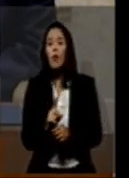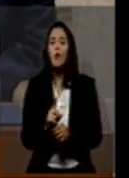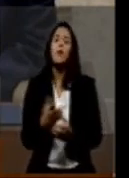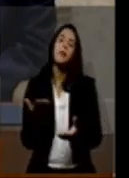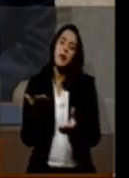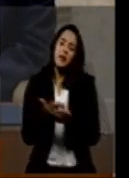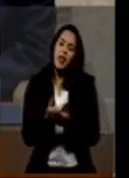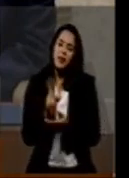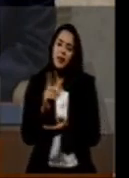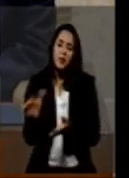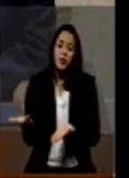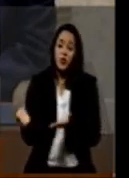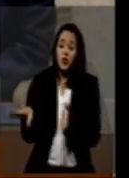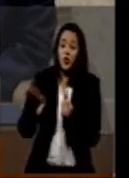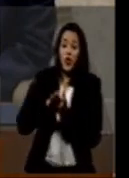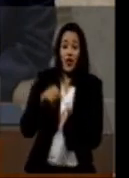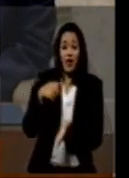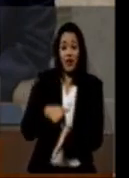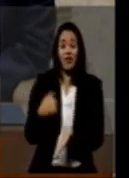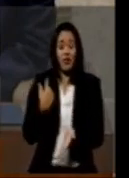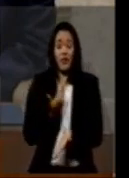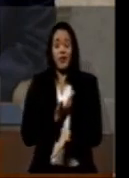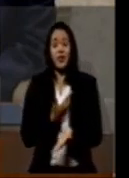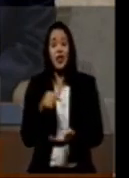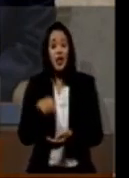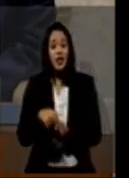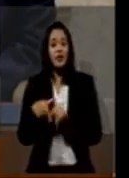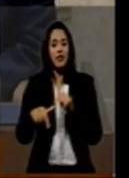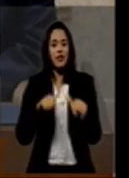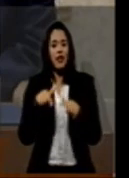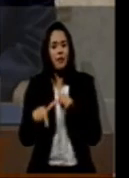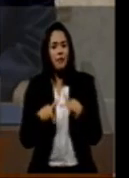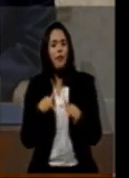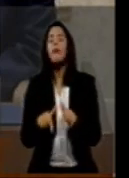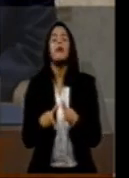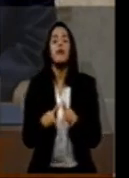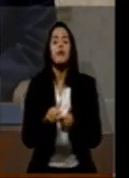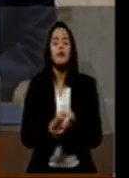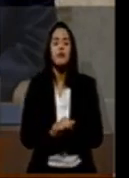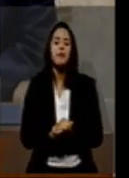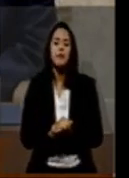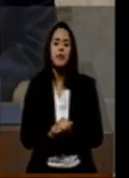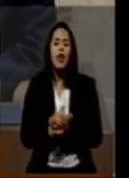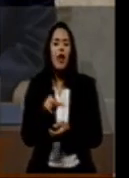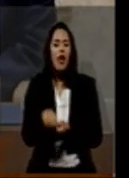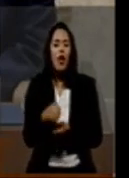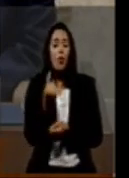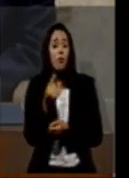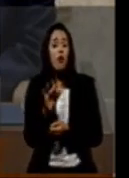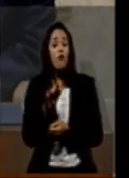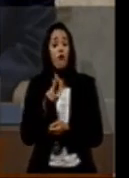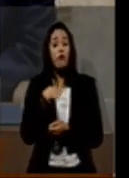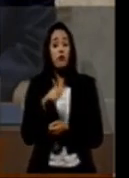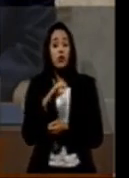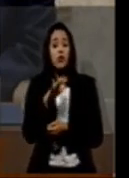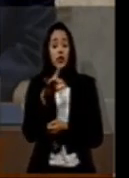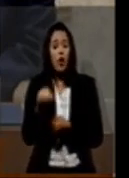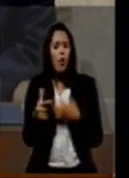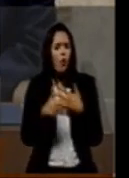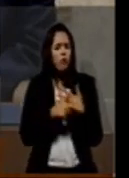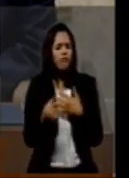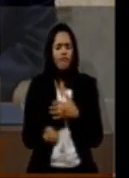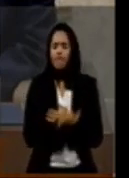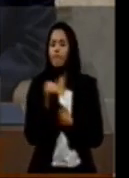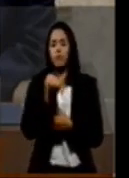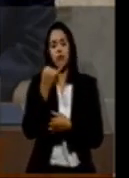nós esse trabalho é um múnus público é uma função essencial à justiça